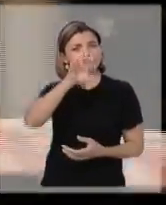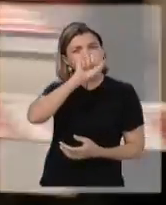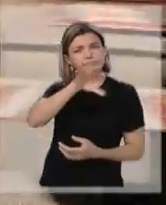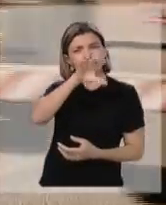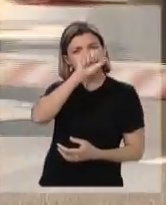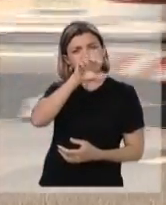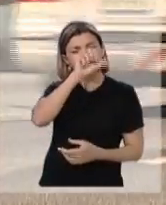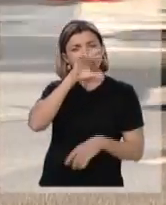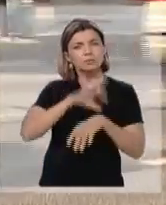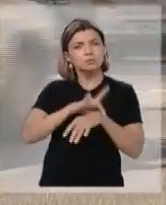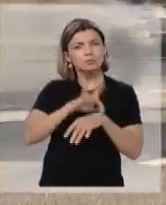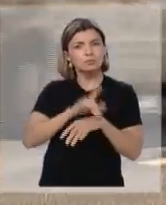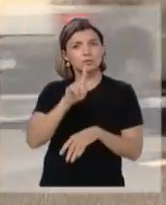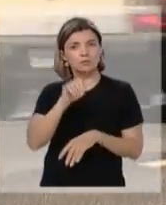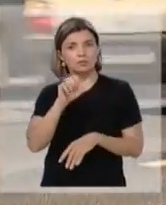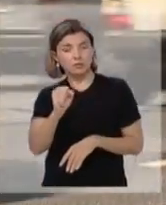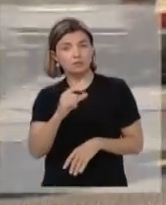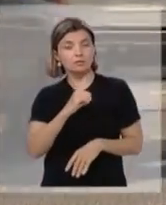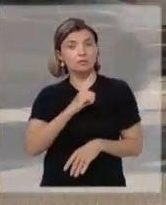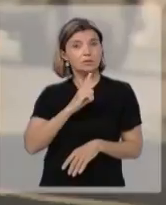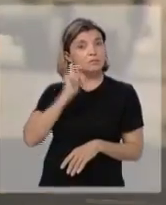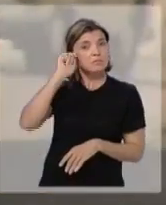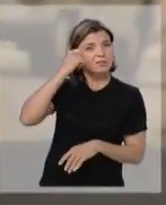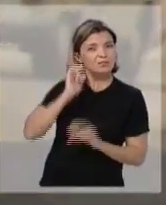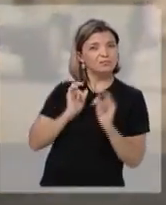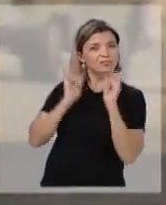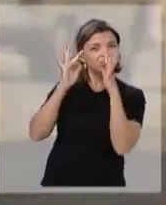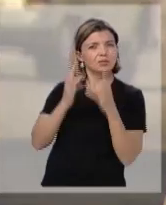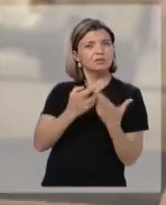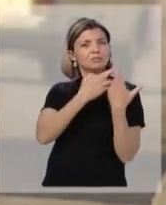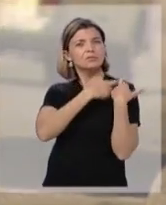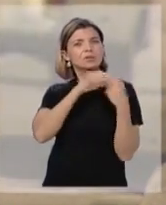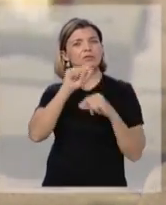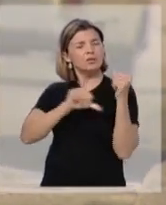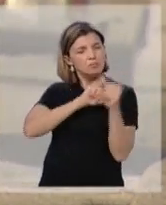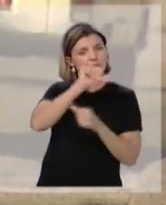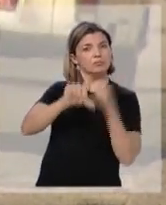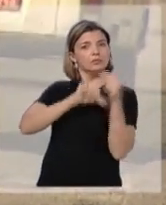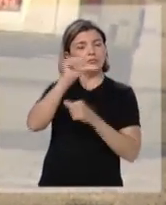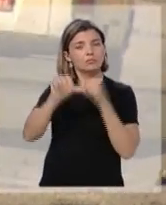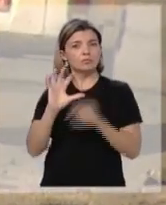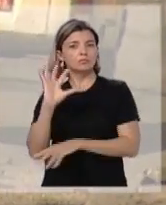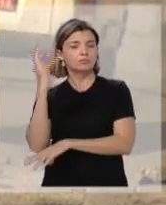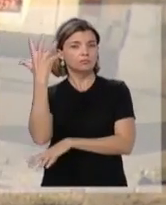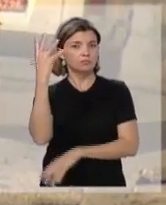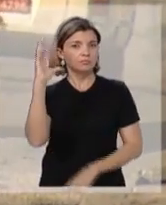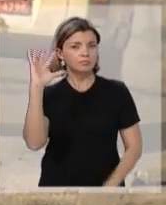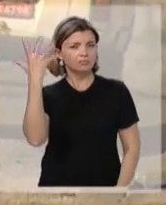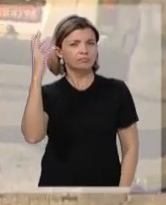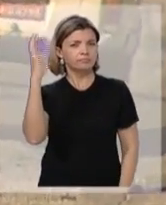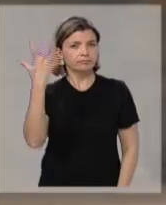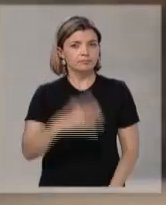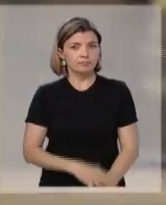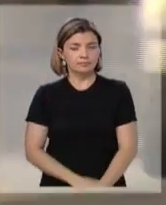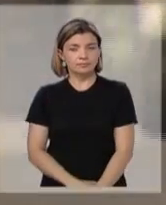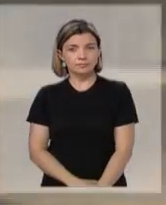substâncias tóxicas e muito gás carbônico, um dos principais responsáveis pelas mudanças climáticas.